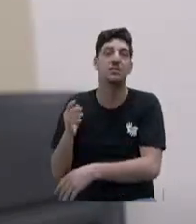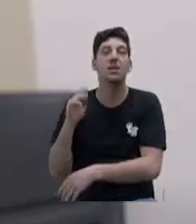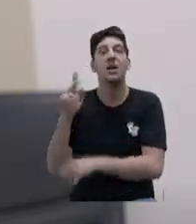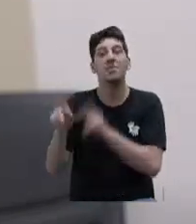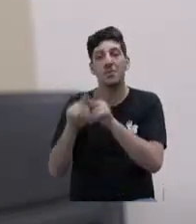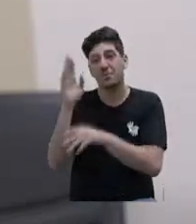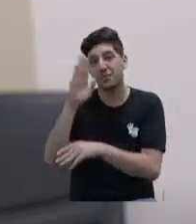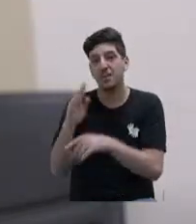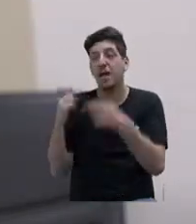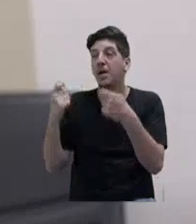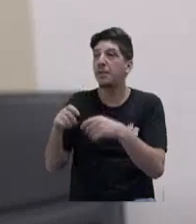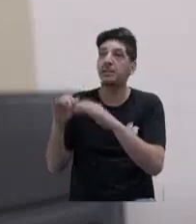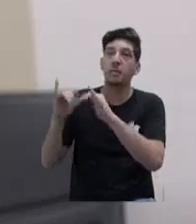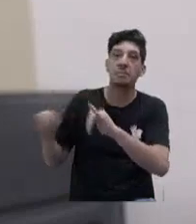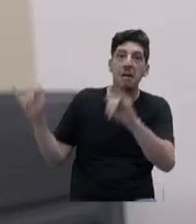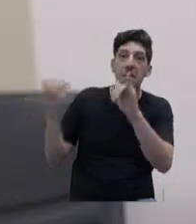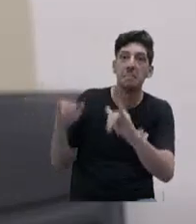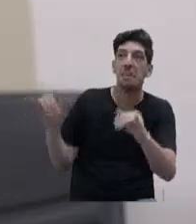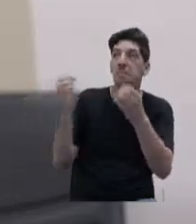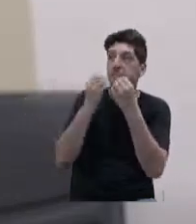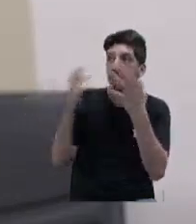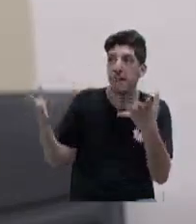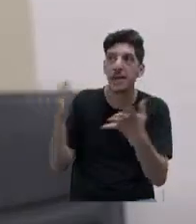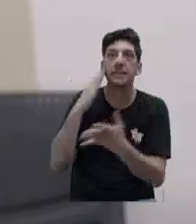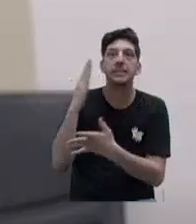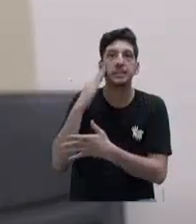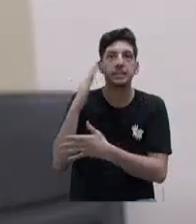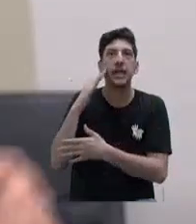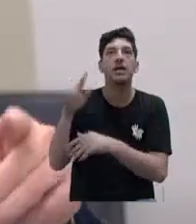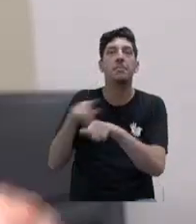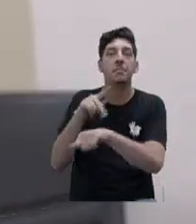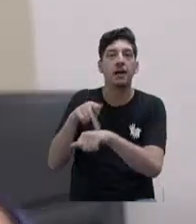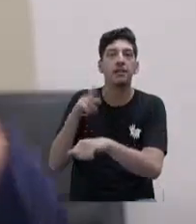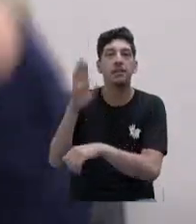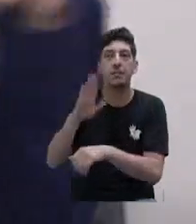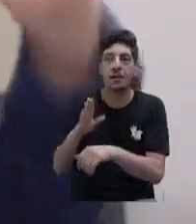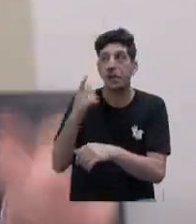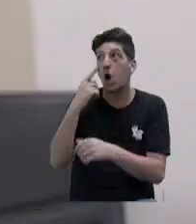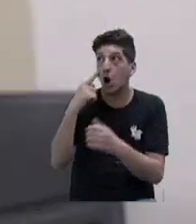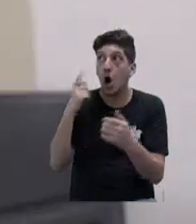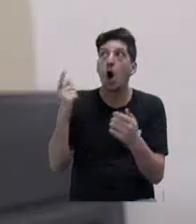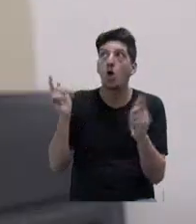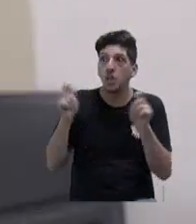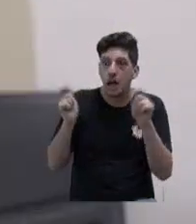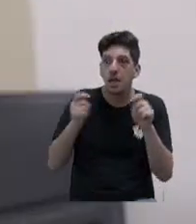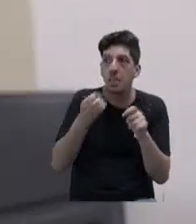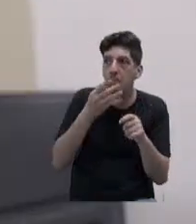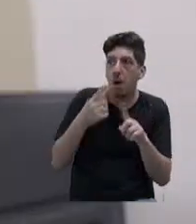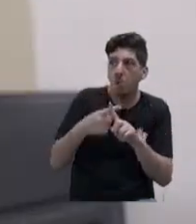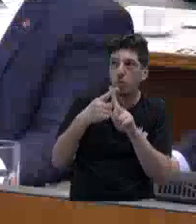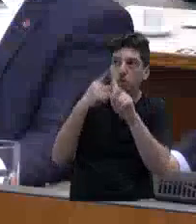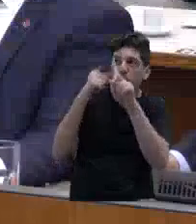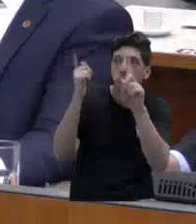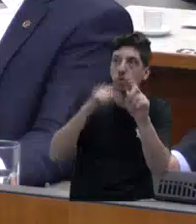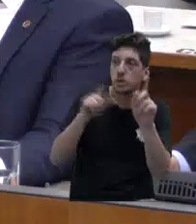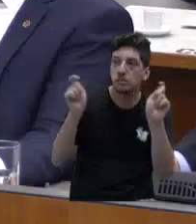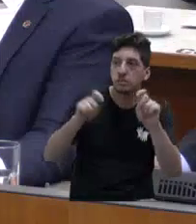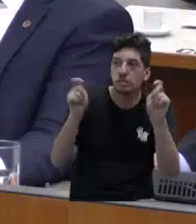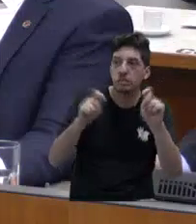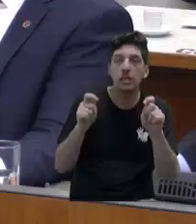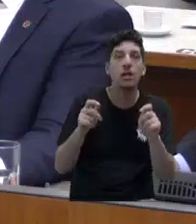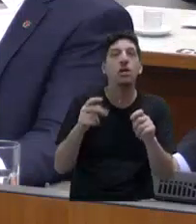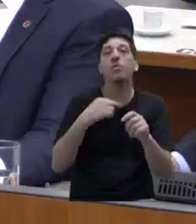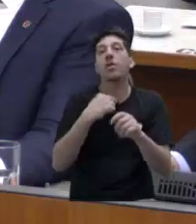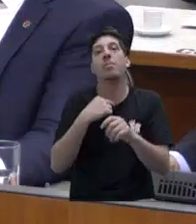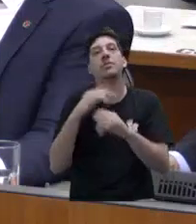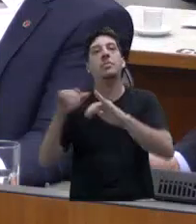também uma sensibilização para que o brasileiro tenha amorização na terra e não faça uma propaganda ruim. O Rio de Janeiro